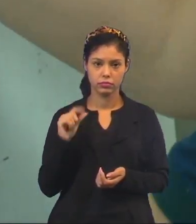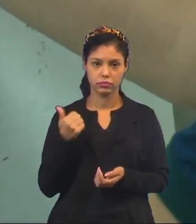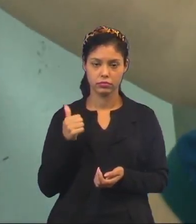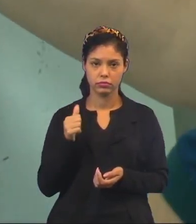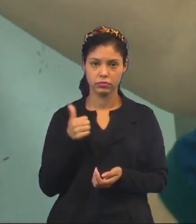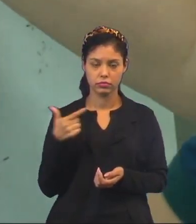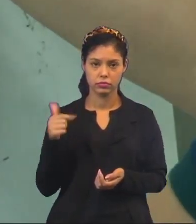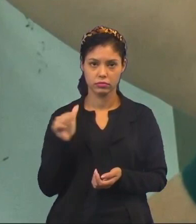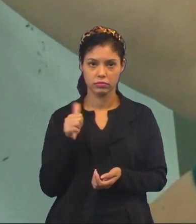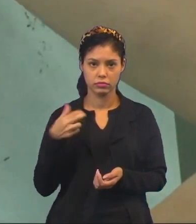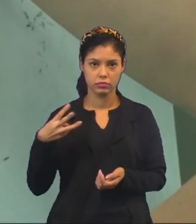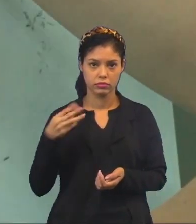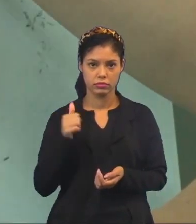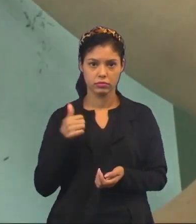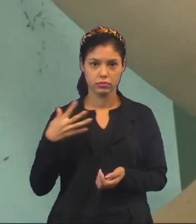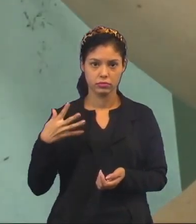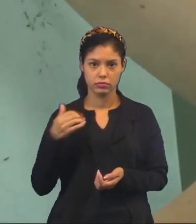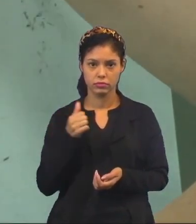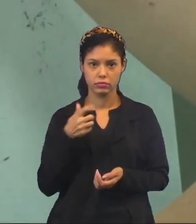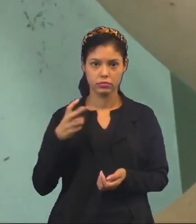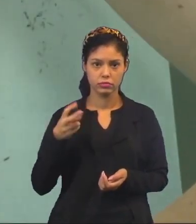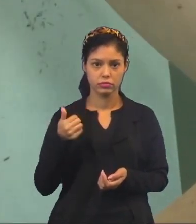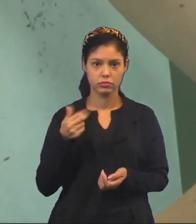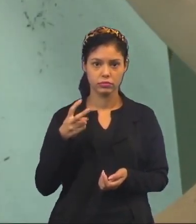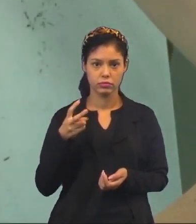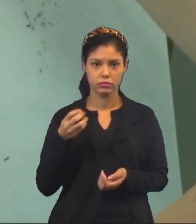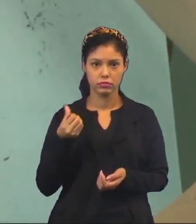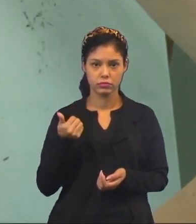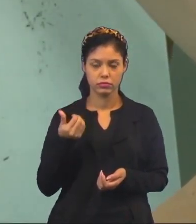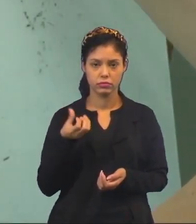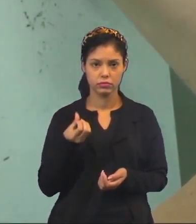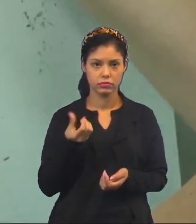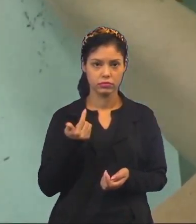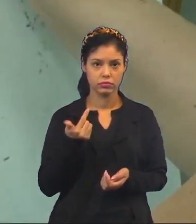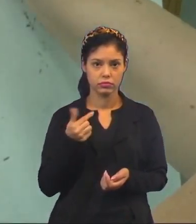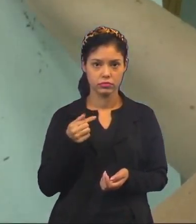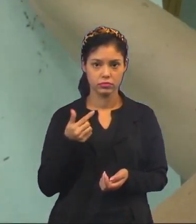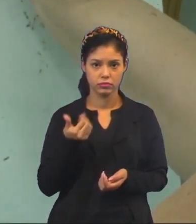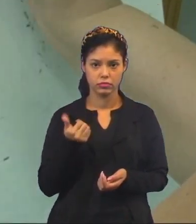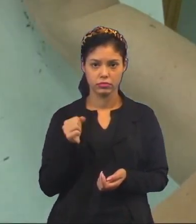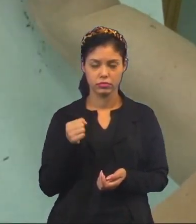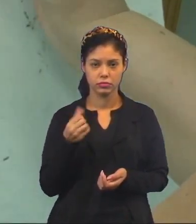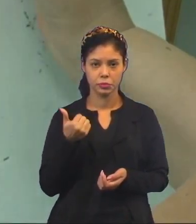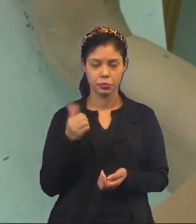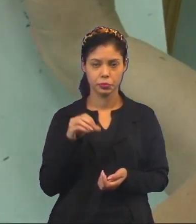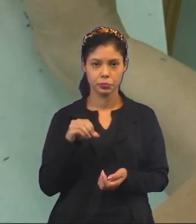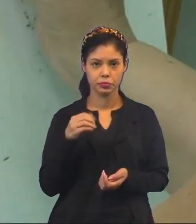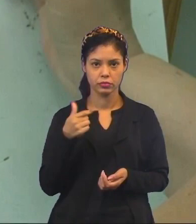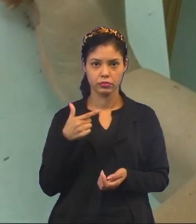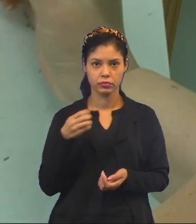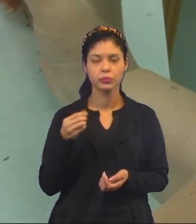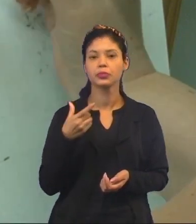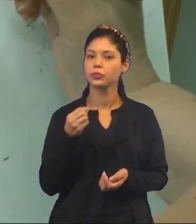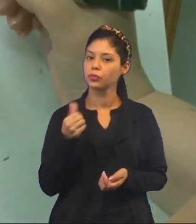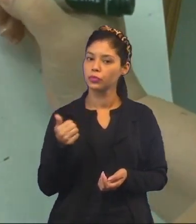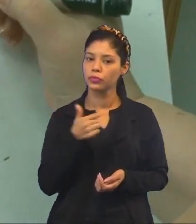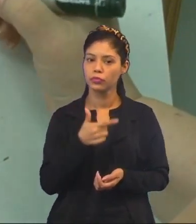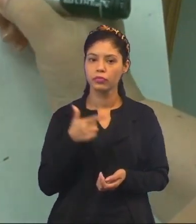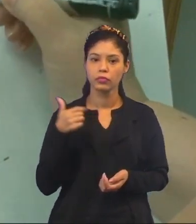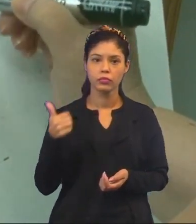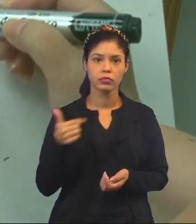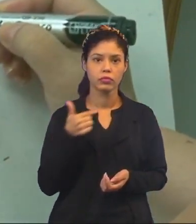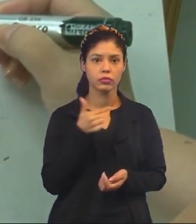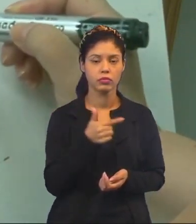10, 11, 12, 13, 14, 15, 16, 17, 18, 19, 20,